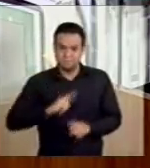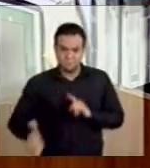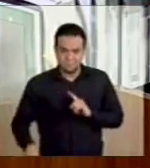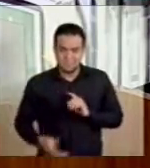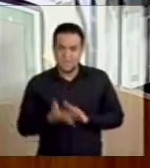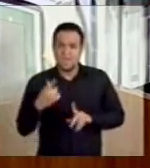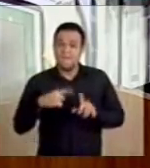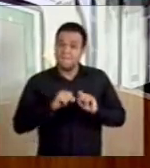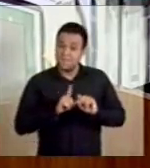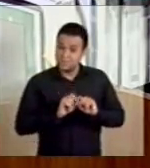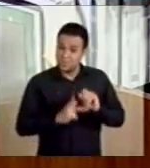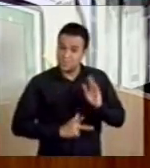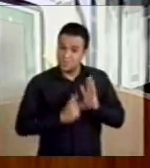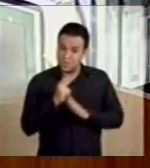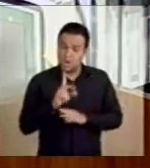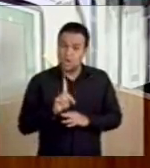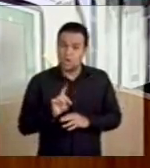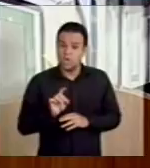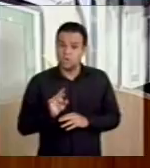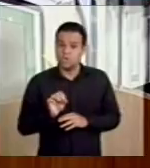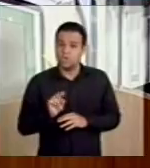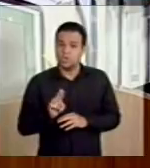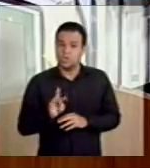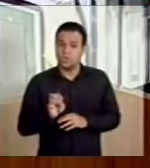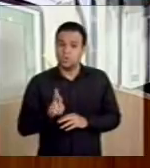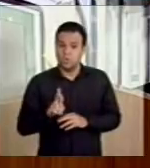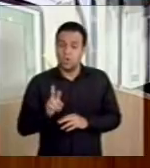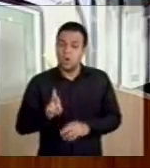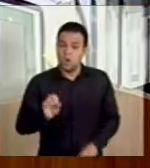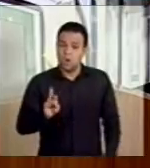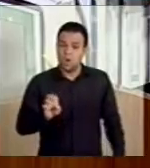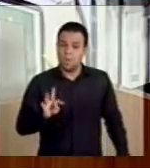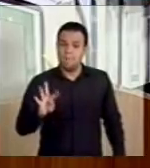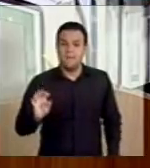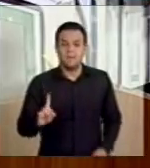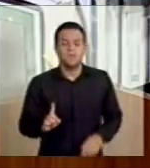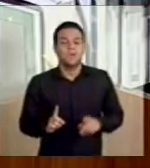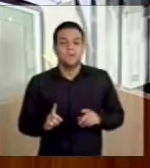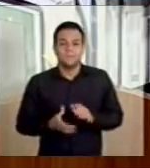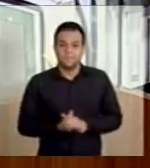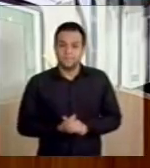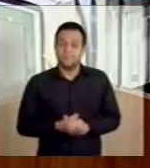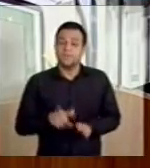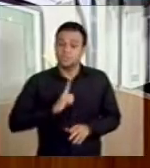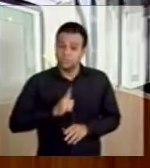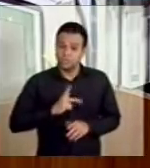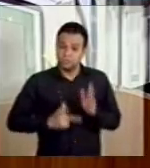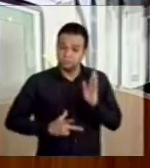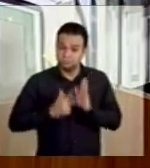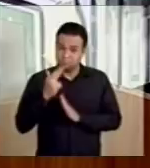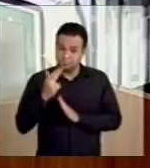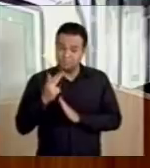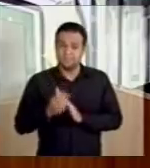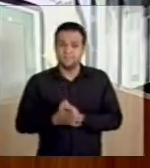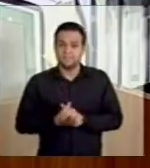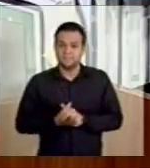intervenção cirúrgica, o doutor Roberto Farina procedeu à ablação dos órgãos genitais e